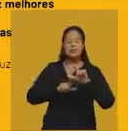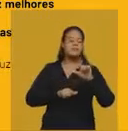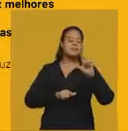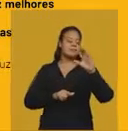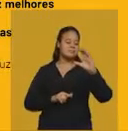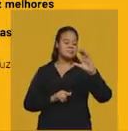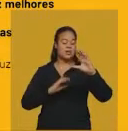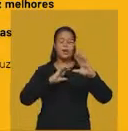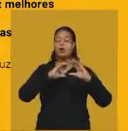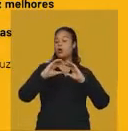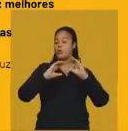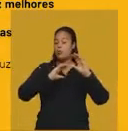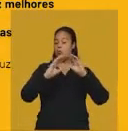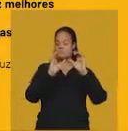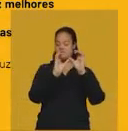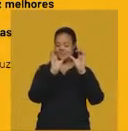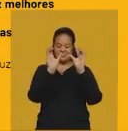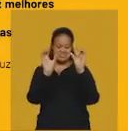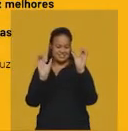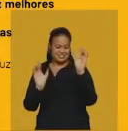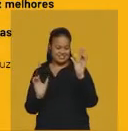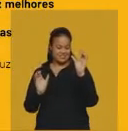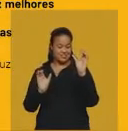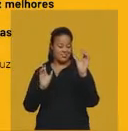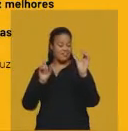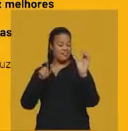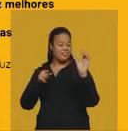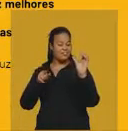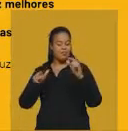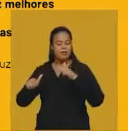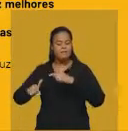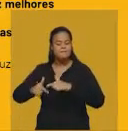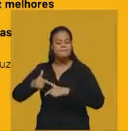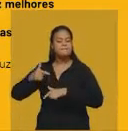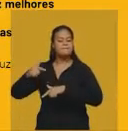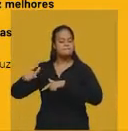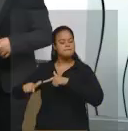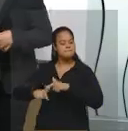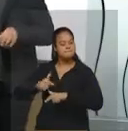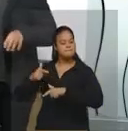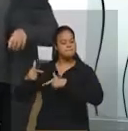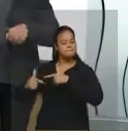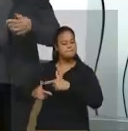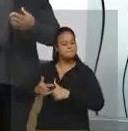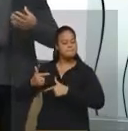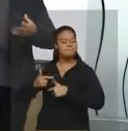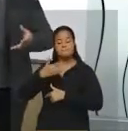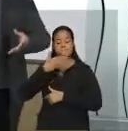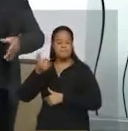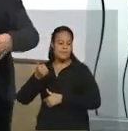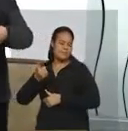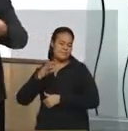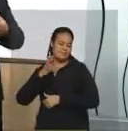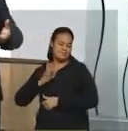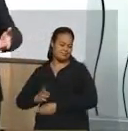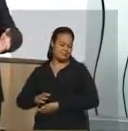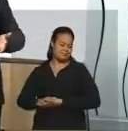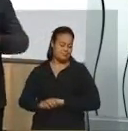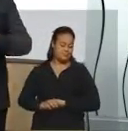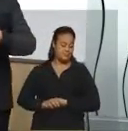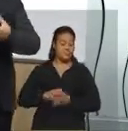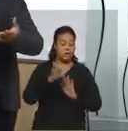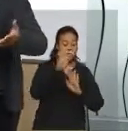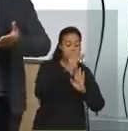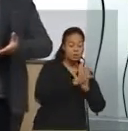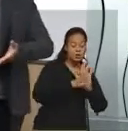A comunicação assíncrona produz melhores resultados. Embora o texto fale, ele trate ali sobre